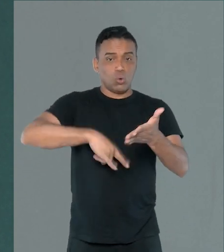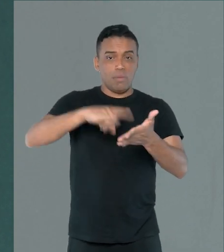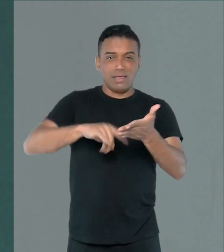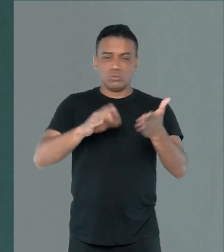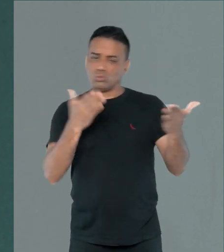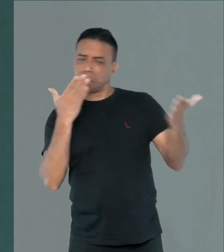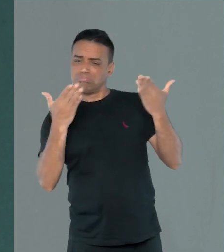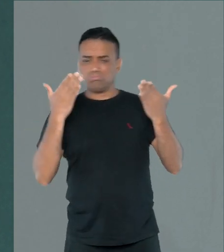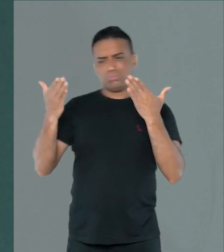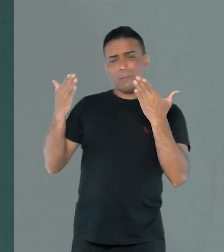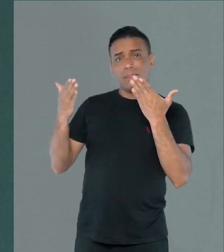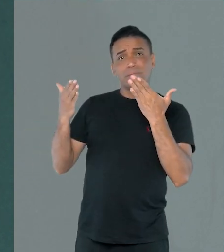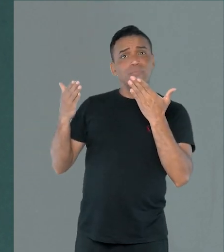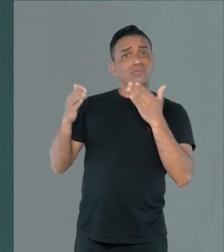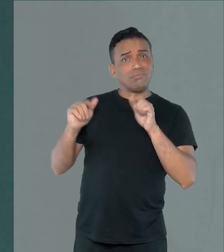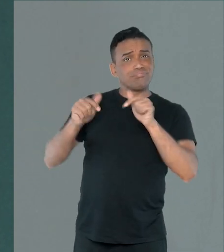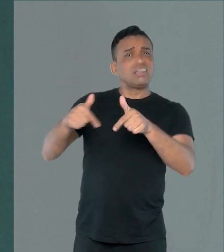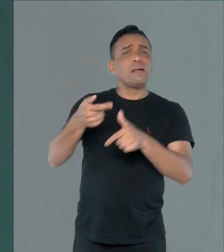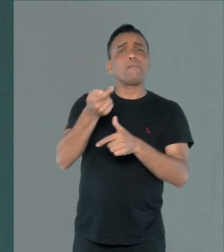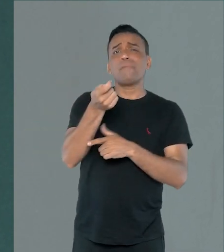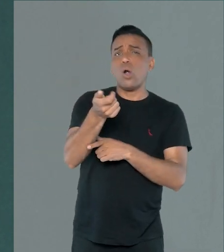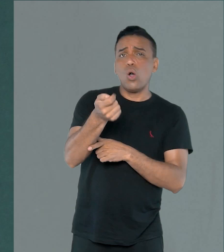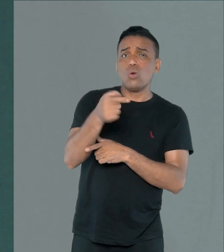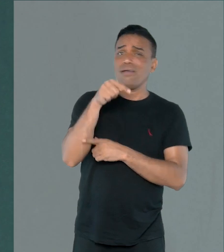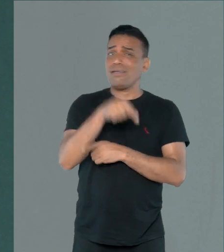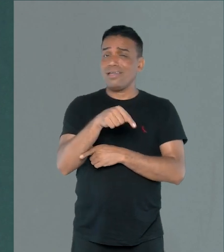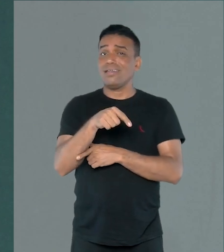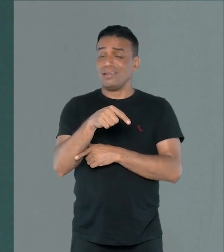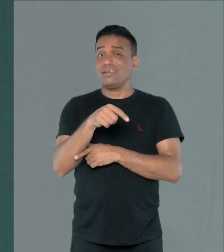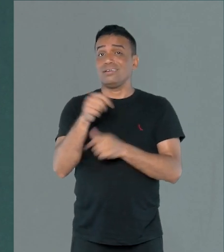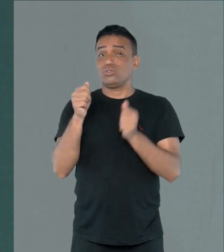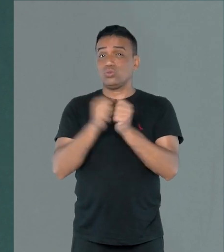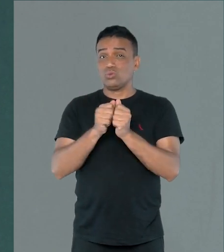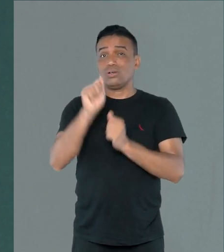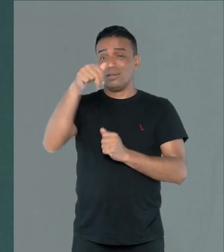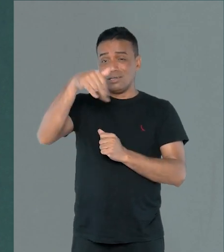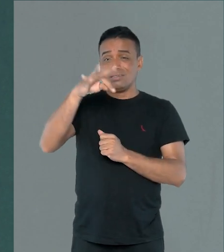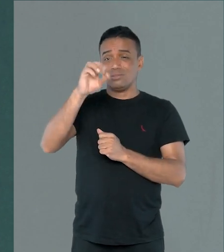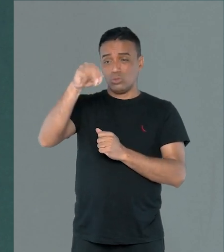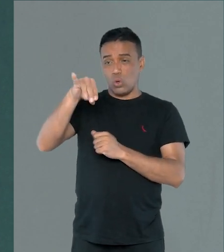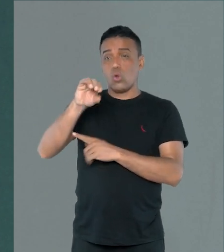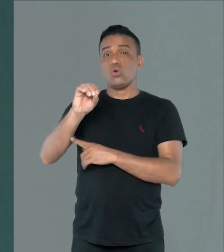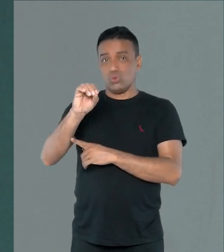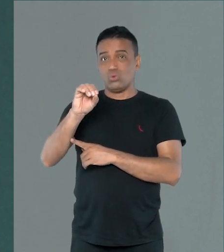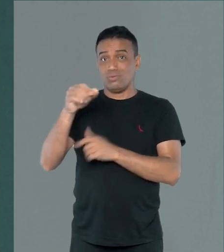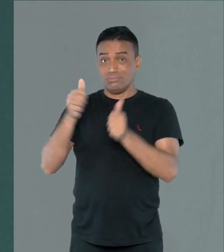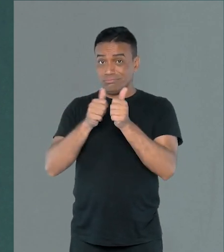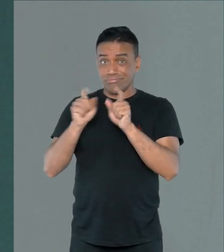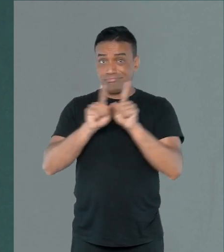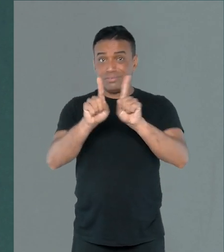à conclusão, foi muito pequena, porque tanto ele quanto o Antônio, quando vão para a Primeira Guerra Mundial, eles vão